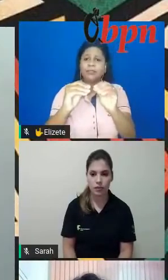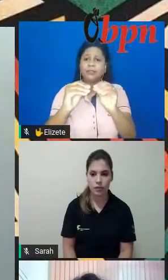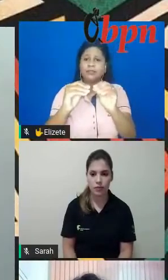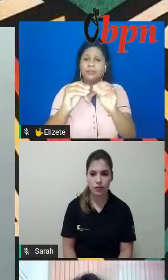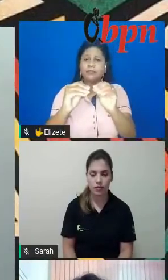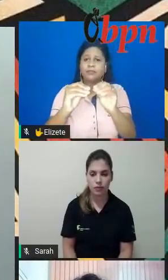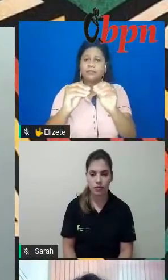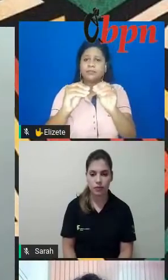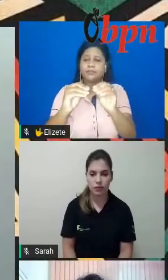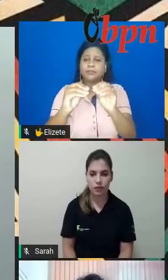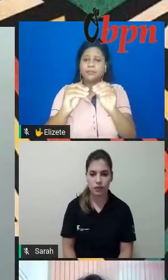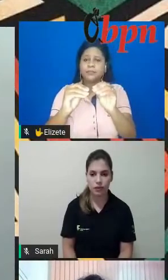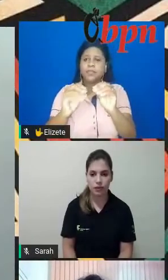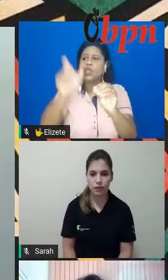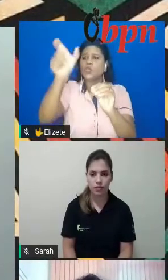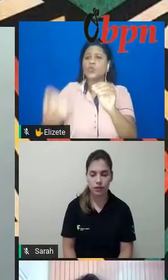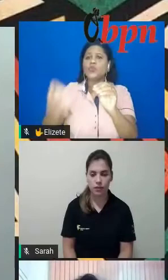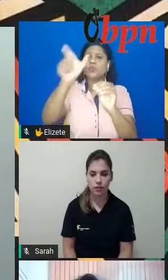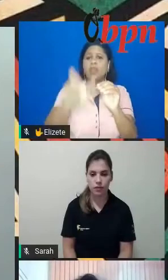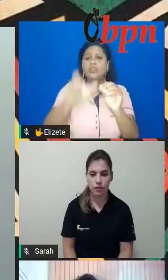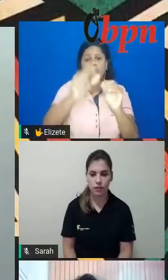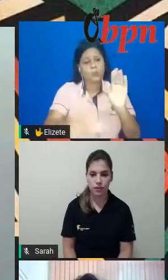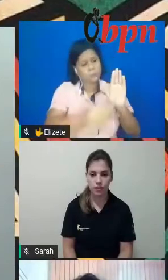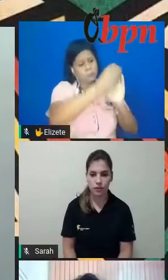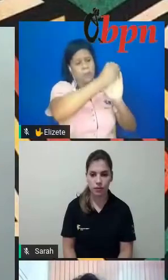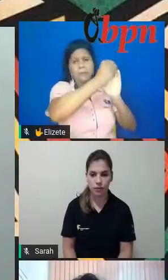que os personagens que eu estou colocando